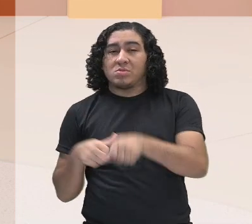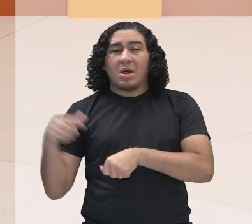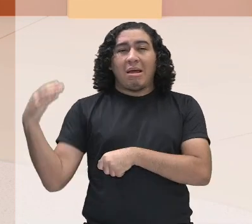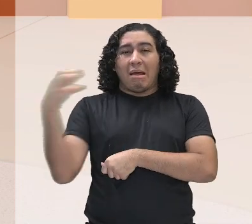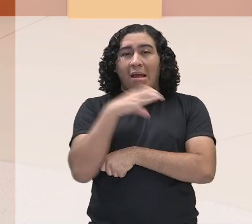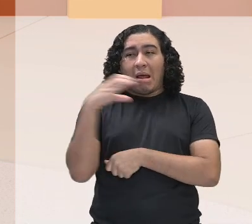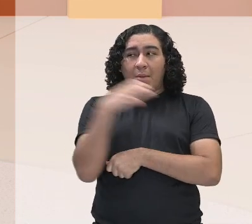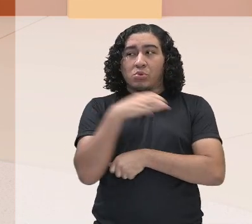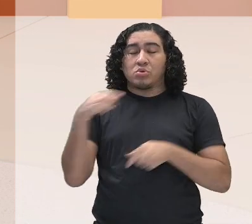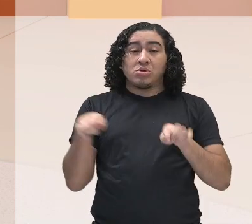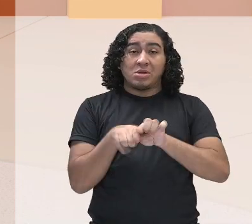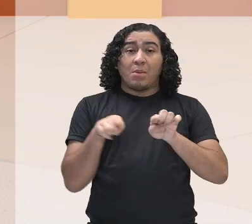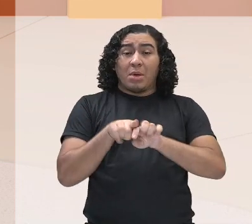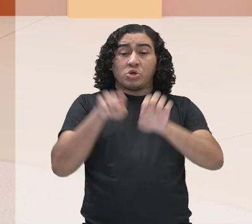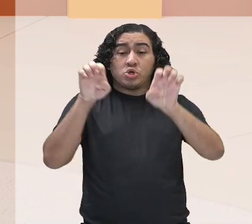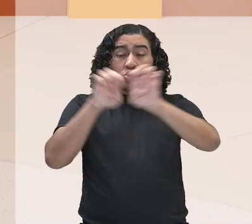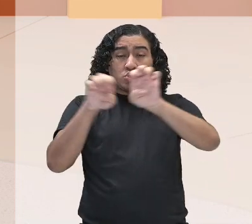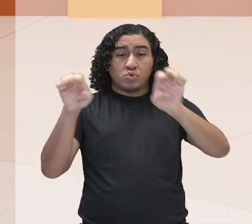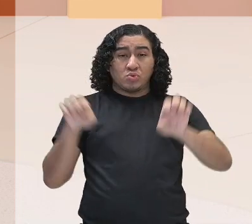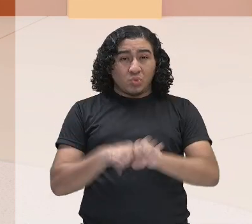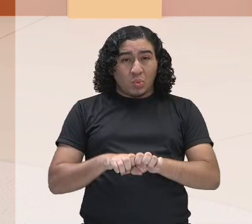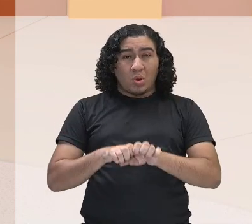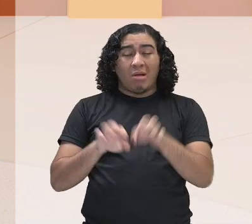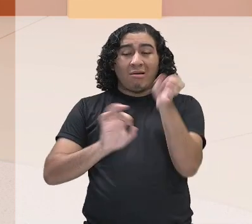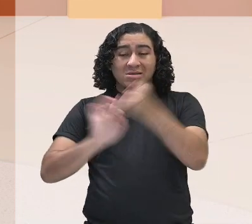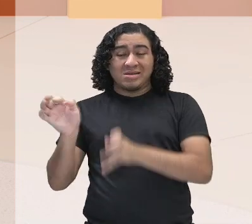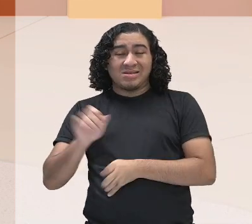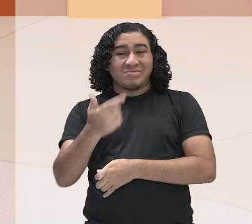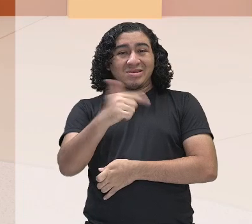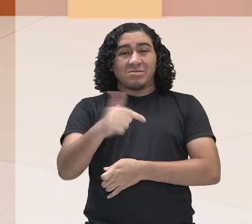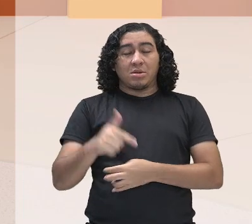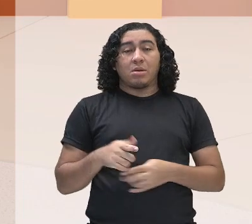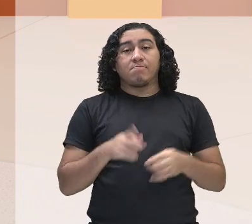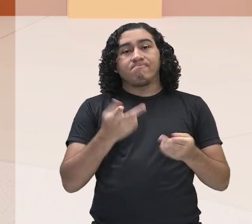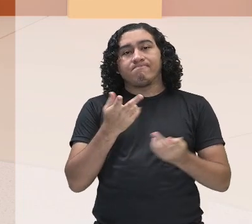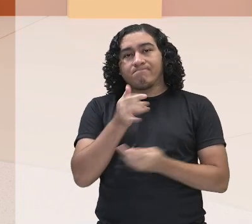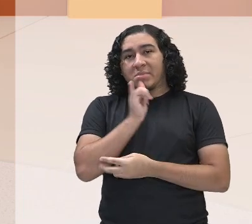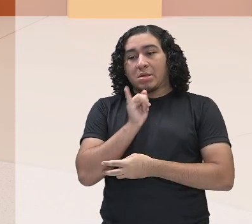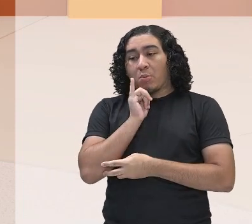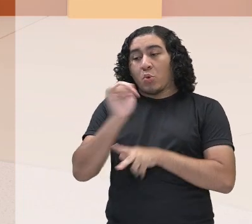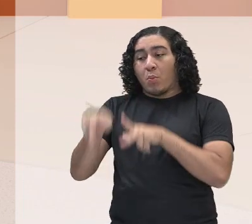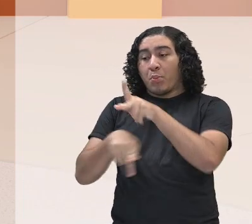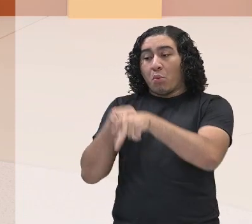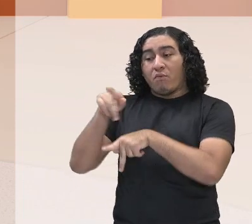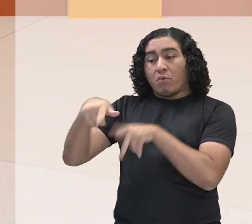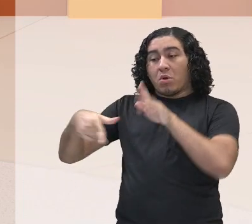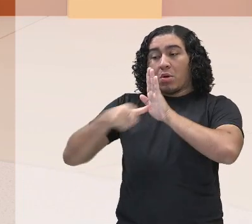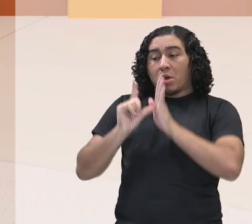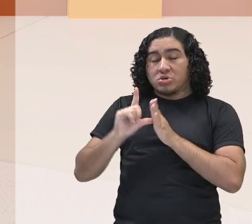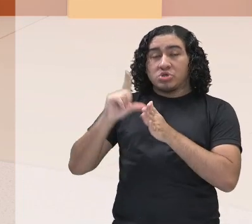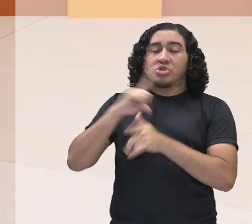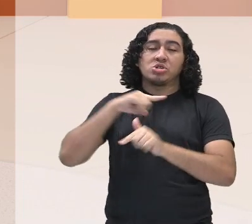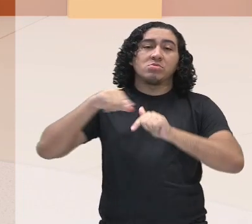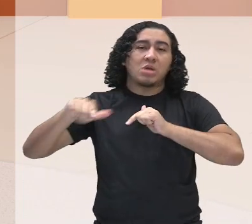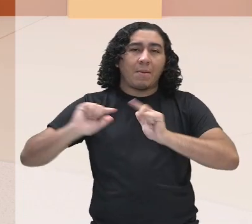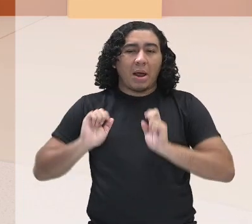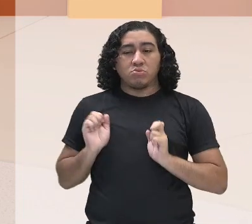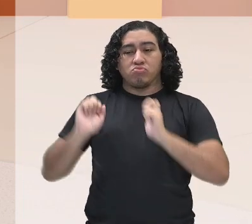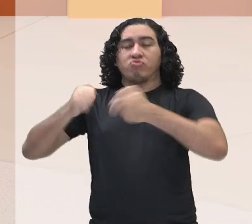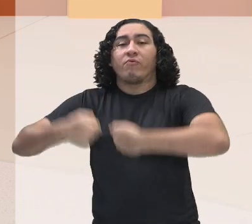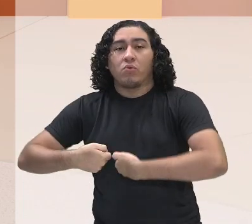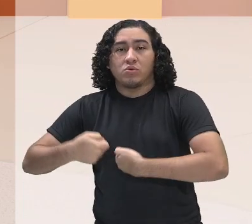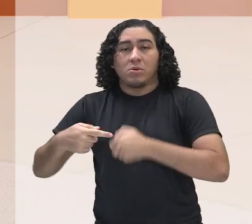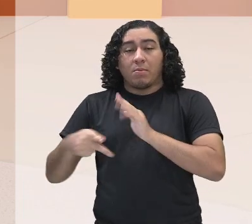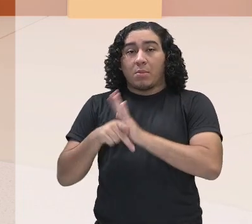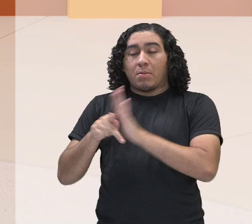né? Então isso faz com que aquela população que antes ela tinha aquele trabalho braçal ali nas